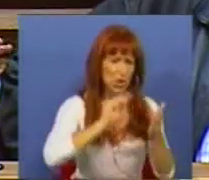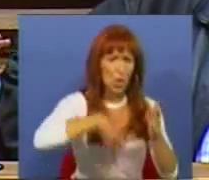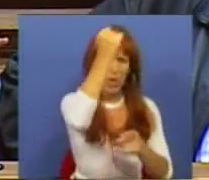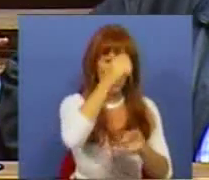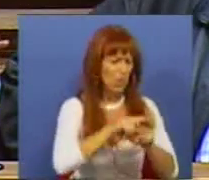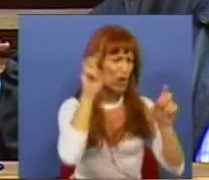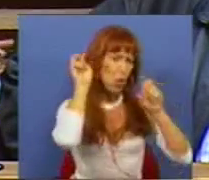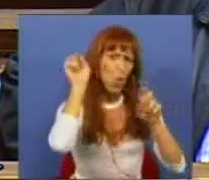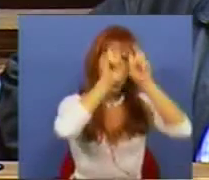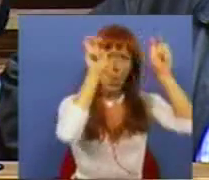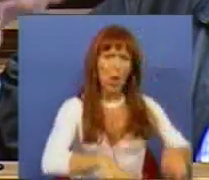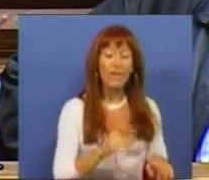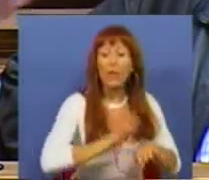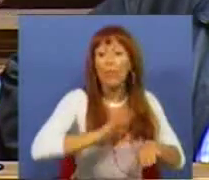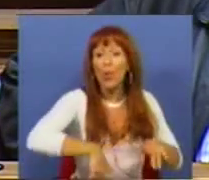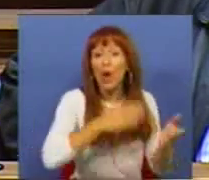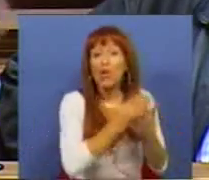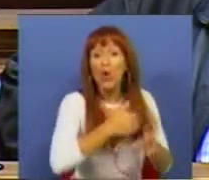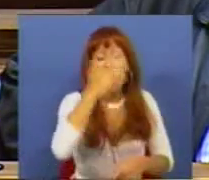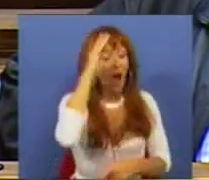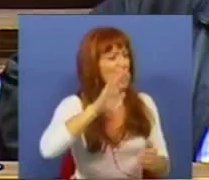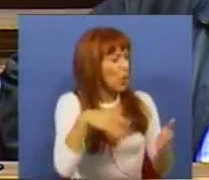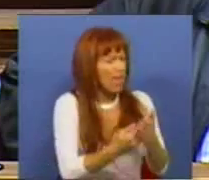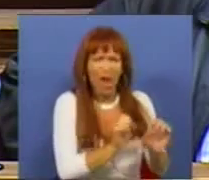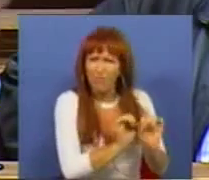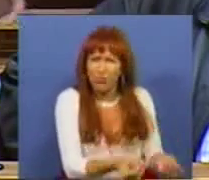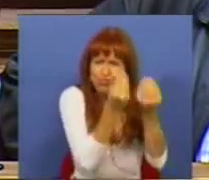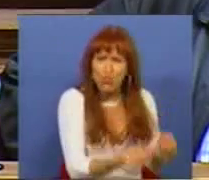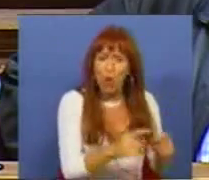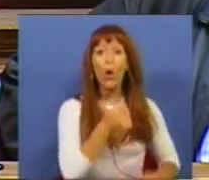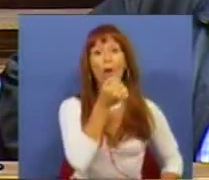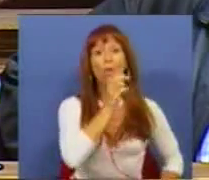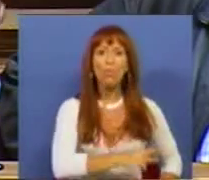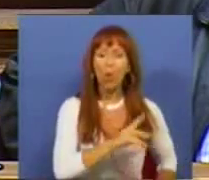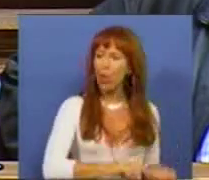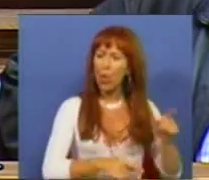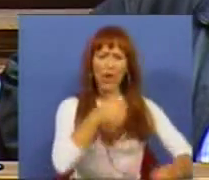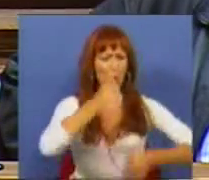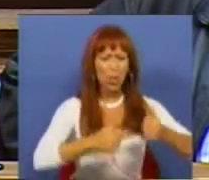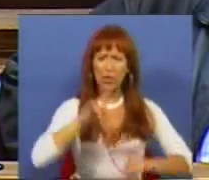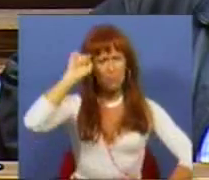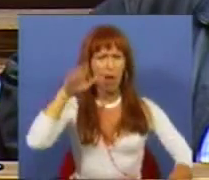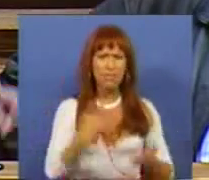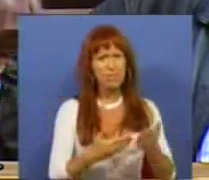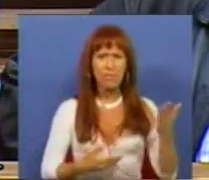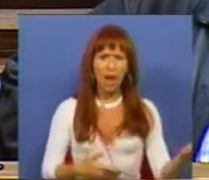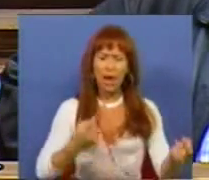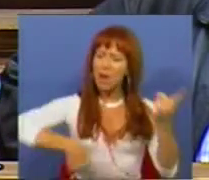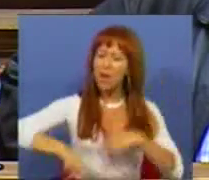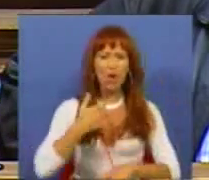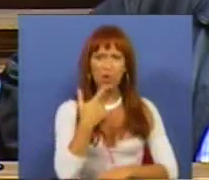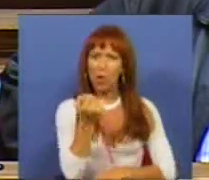mesmas qualificações, porque a escola entende que não deve atribuir o excelente, tem bom, quando chega ao concurso ele é prejudicado. Nós